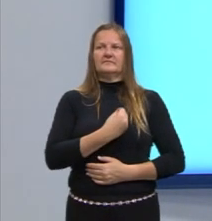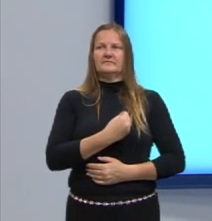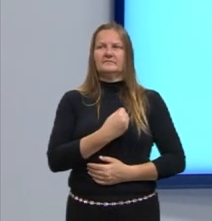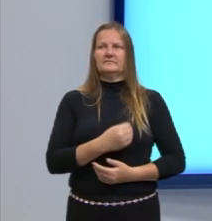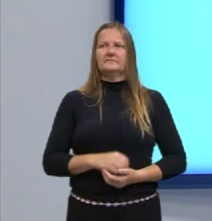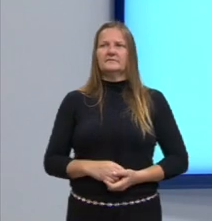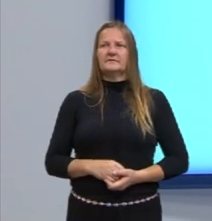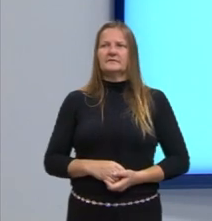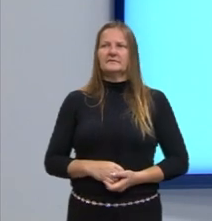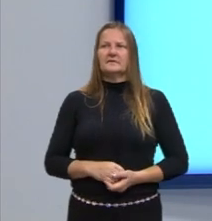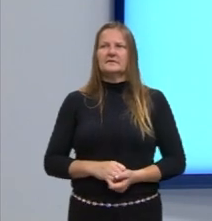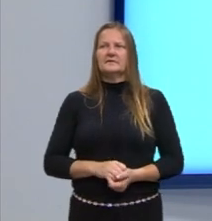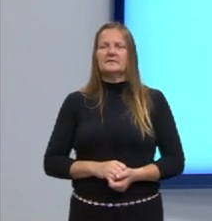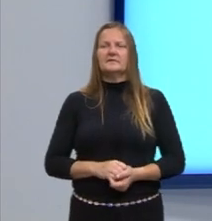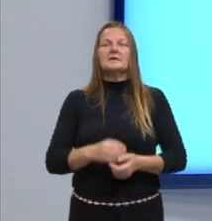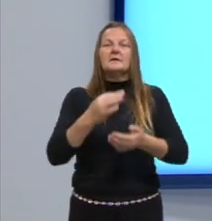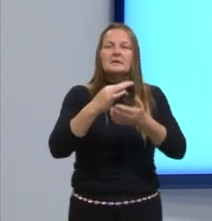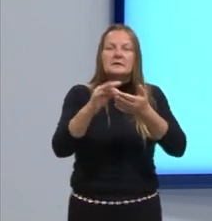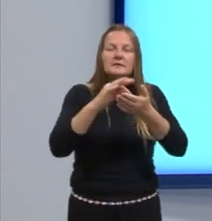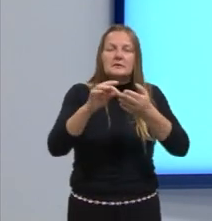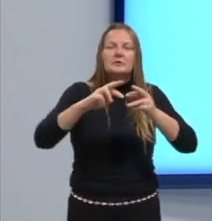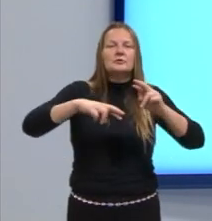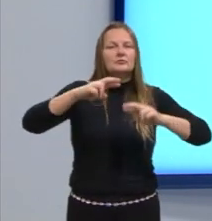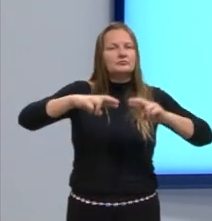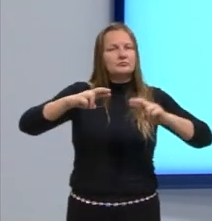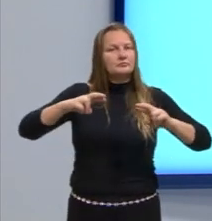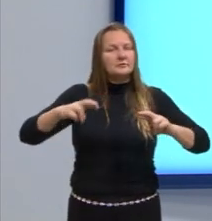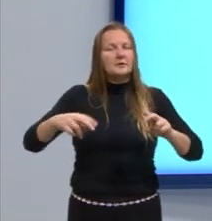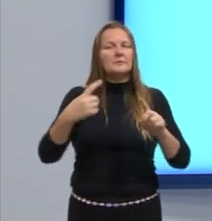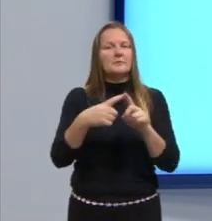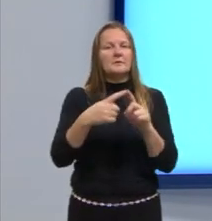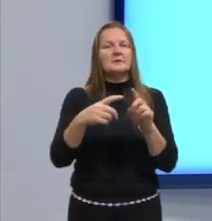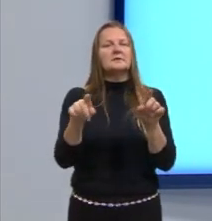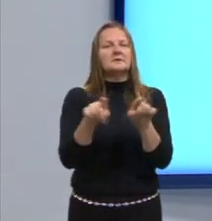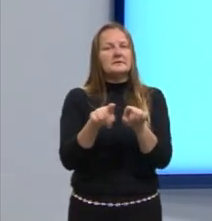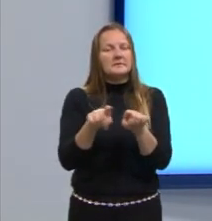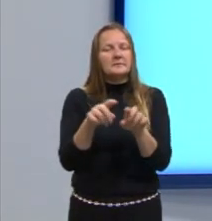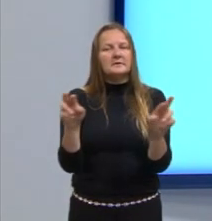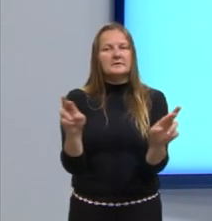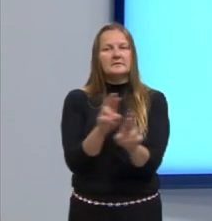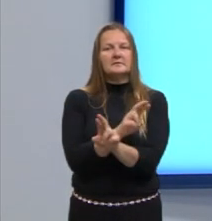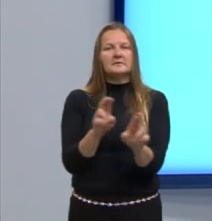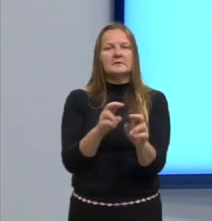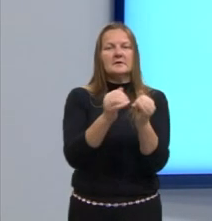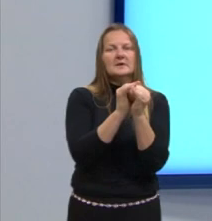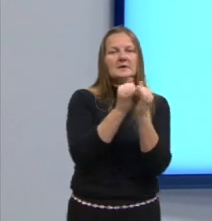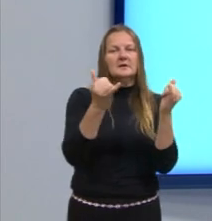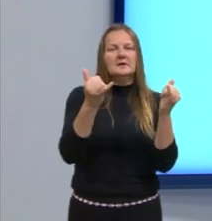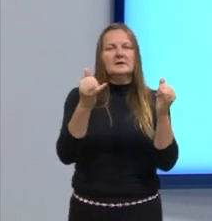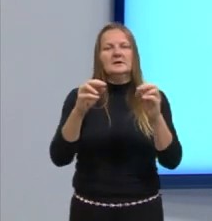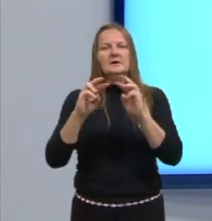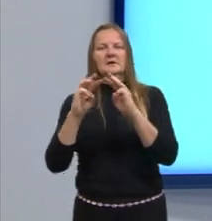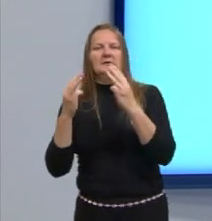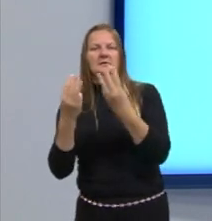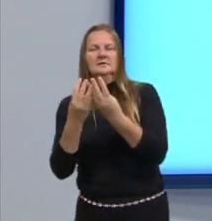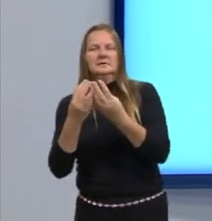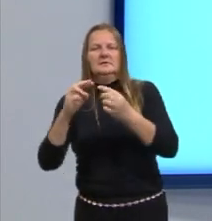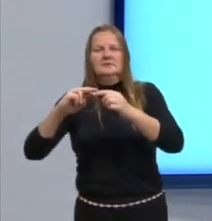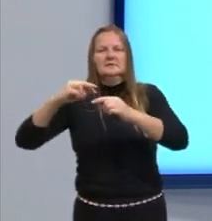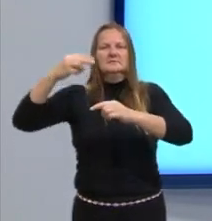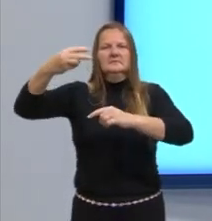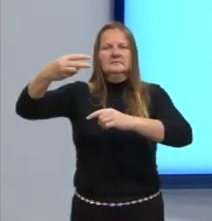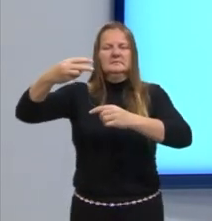então é por meio da teoria da relatividade e também dessa relação da energia igual a Mc ao quadrado